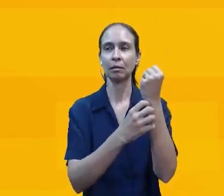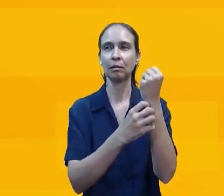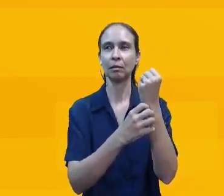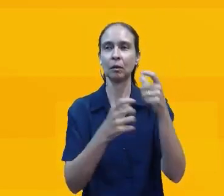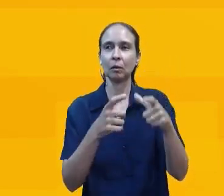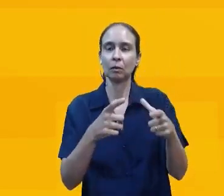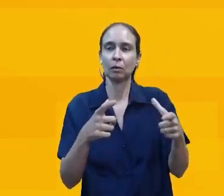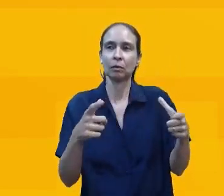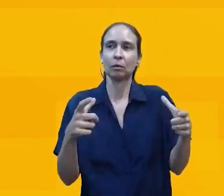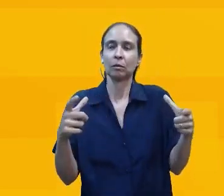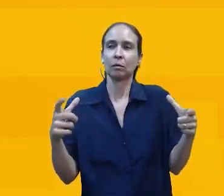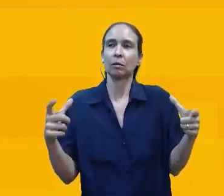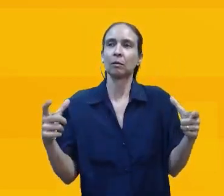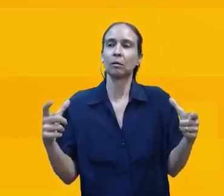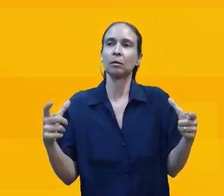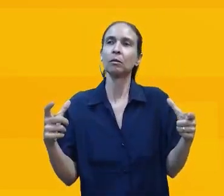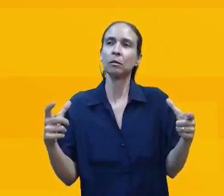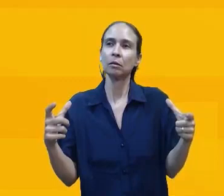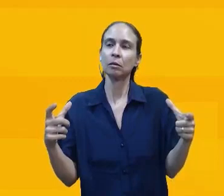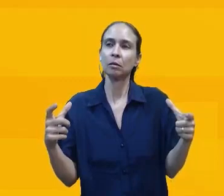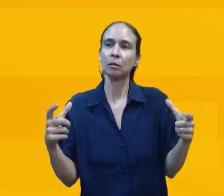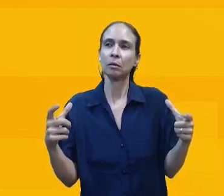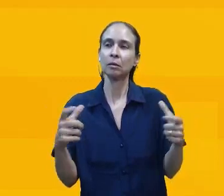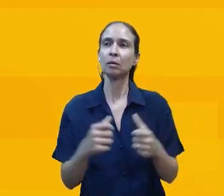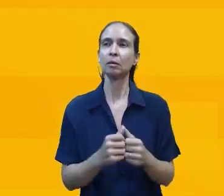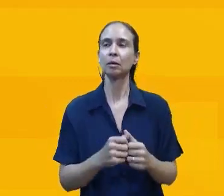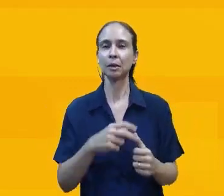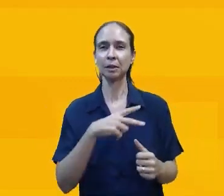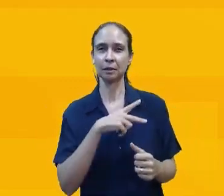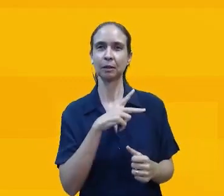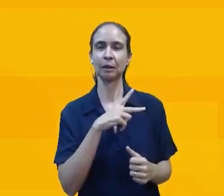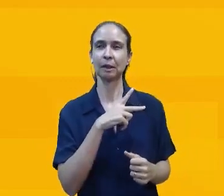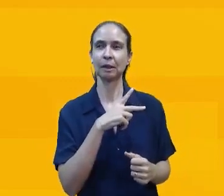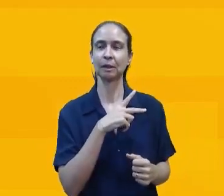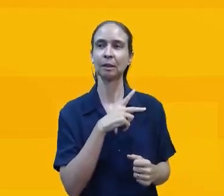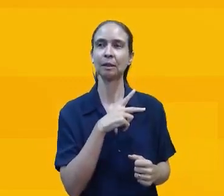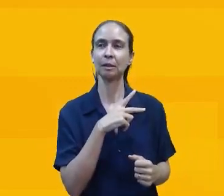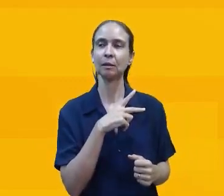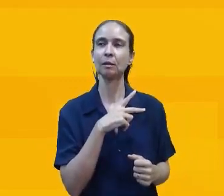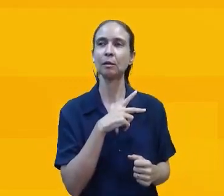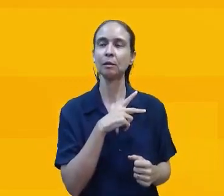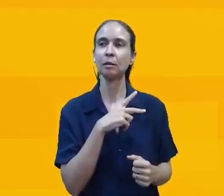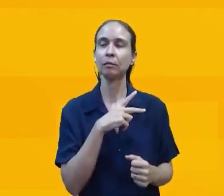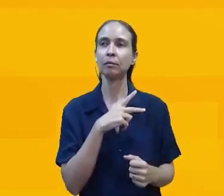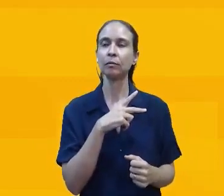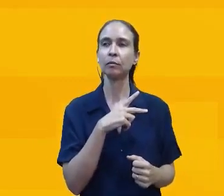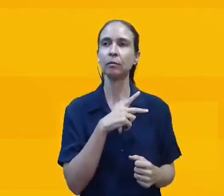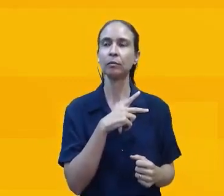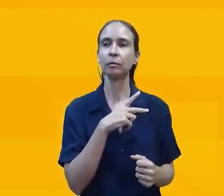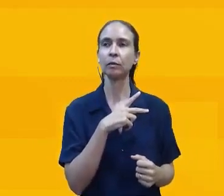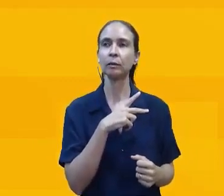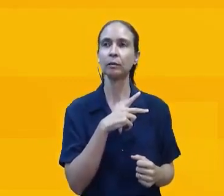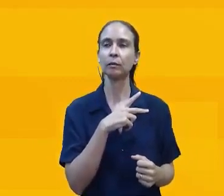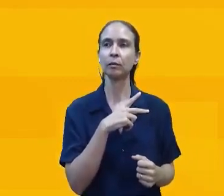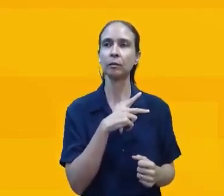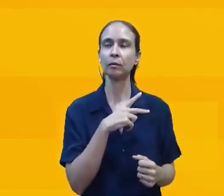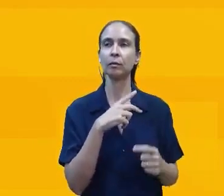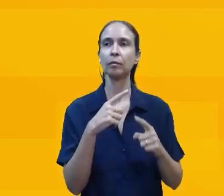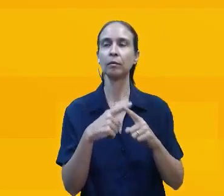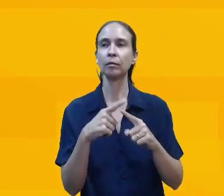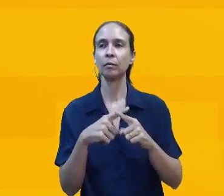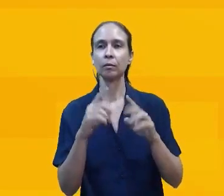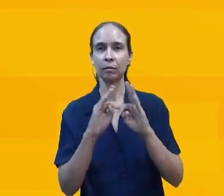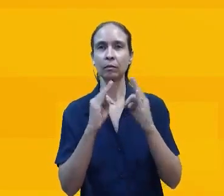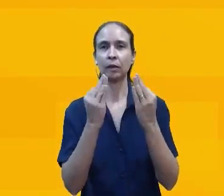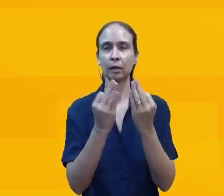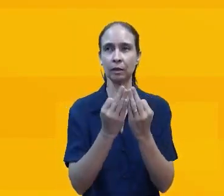Embora particularmente eu não acho que isso seja uma necessidade, até porque a família hoje é pequena e a gente